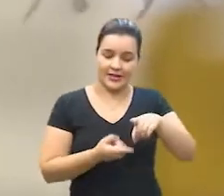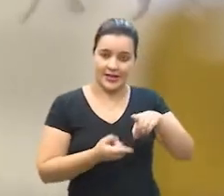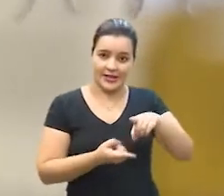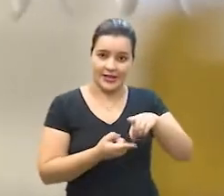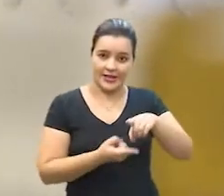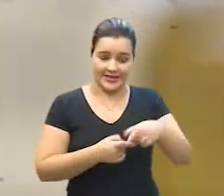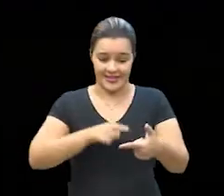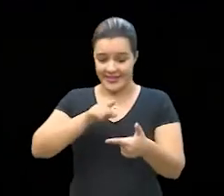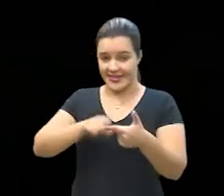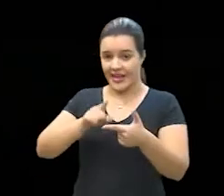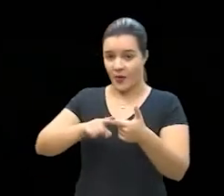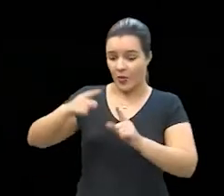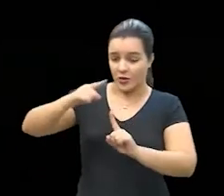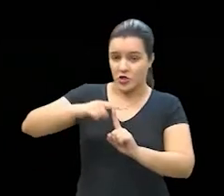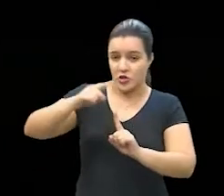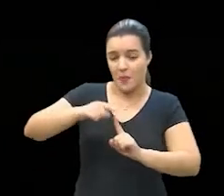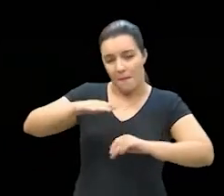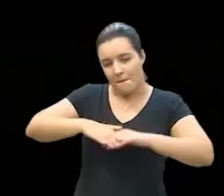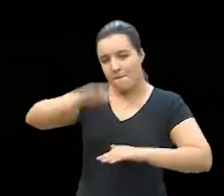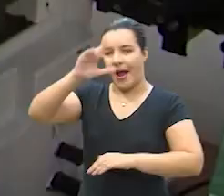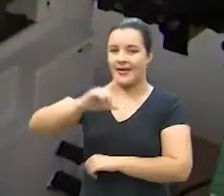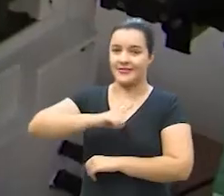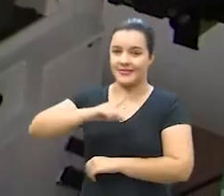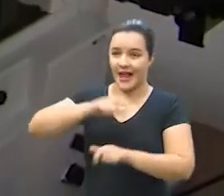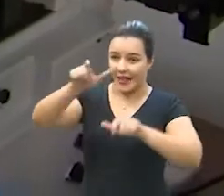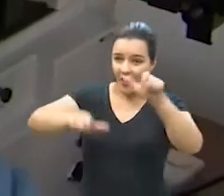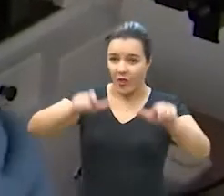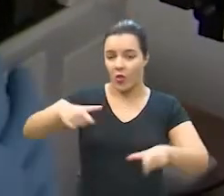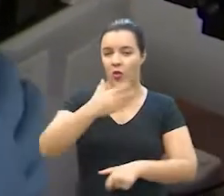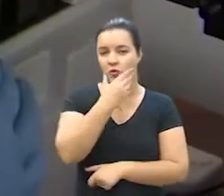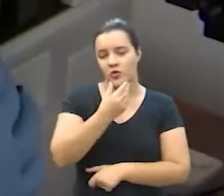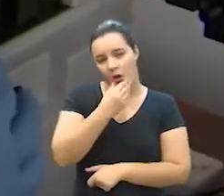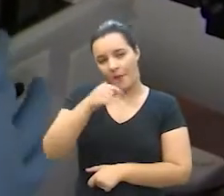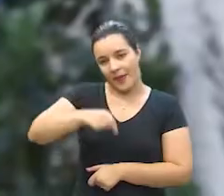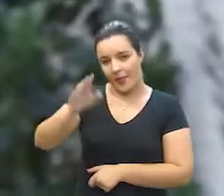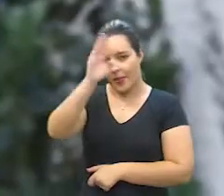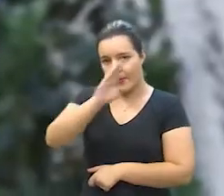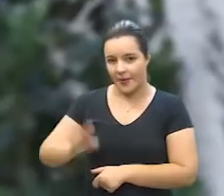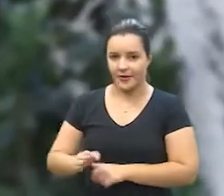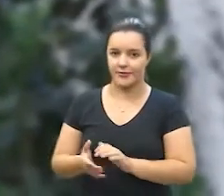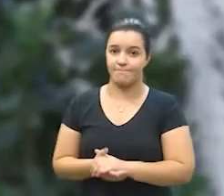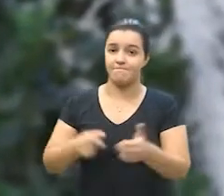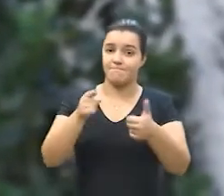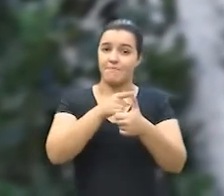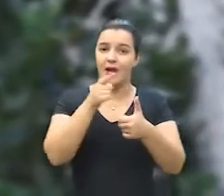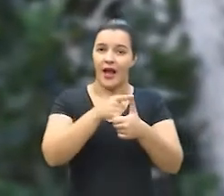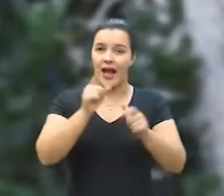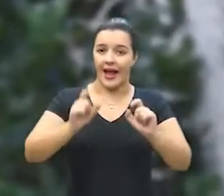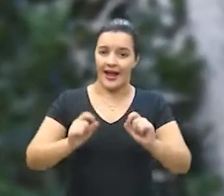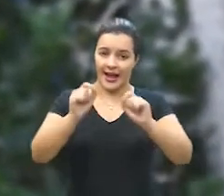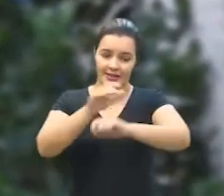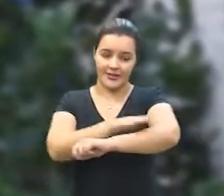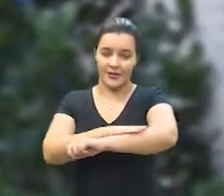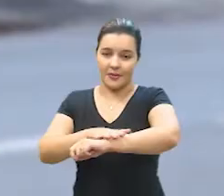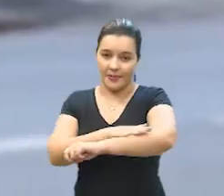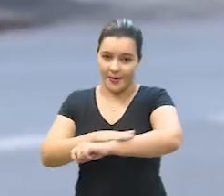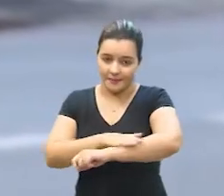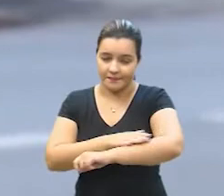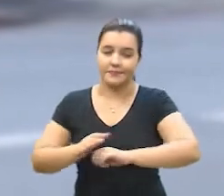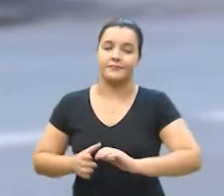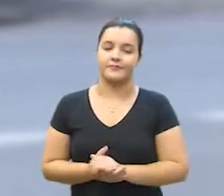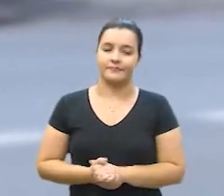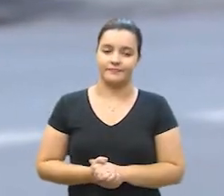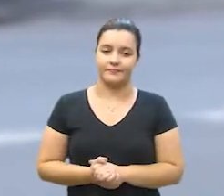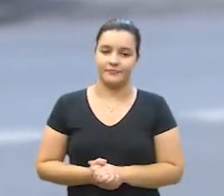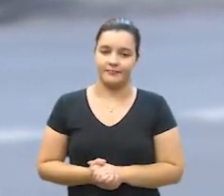câncer de próstata é o segundo tipo mais comum entre os homens brasileiros, atrás apenas do câncer de